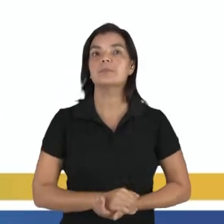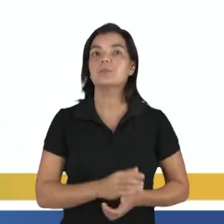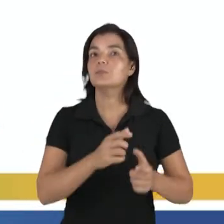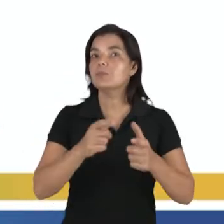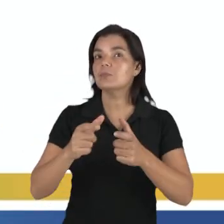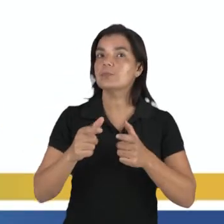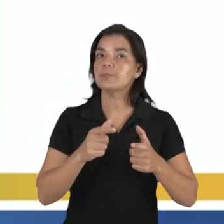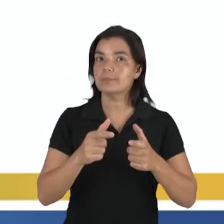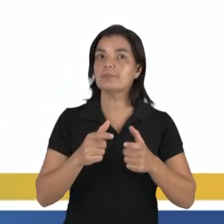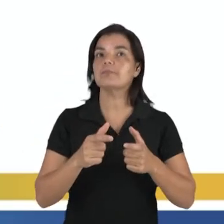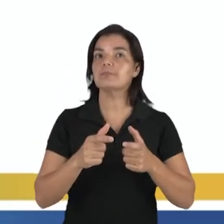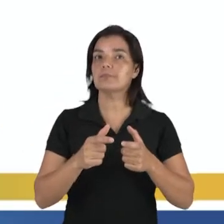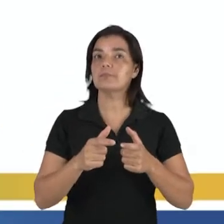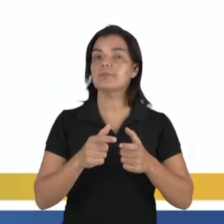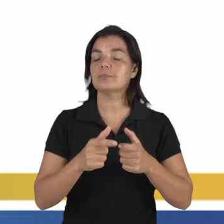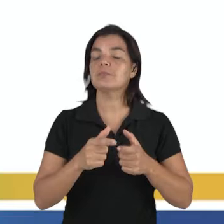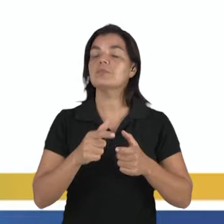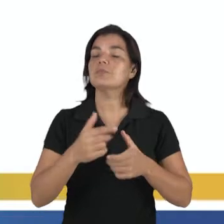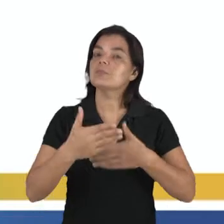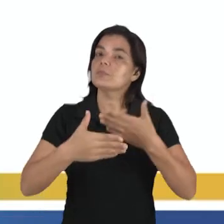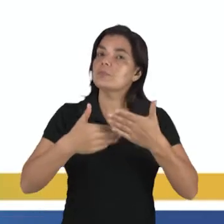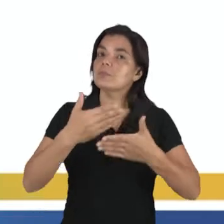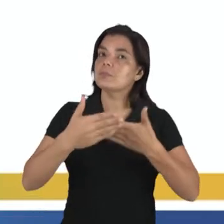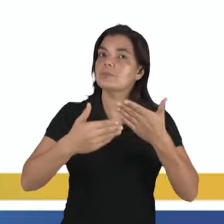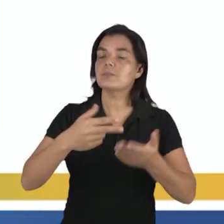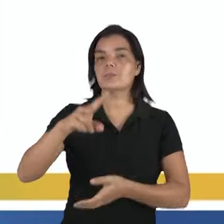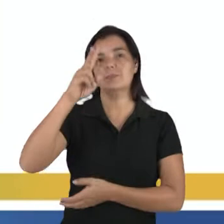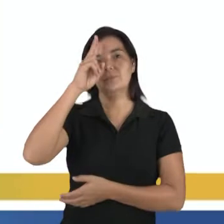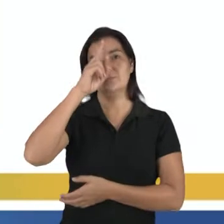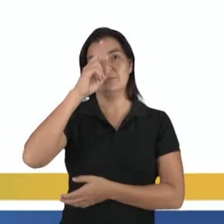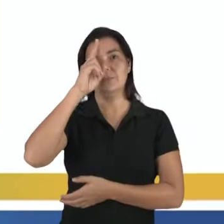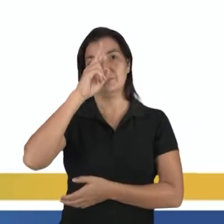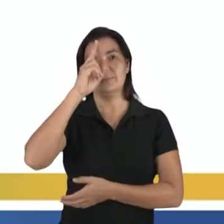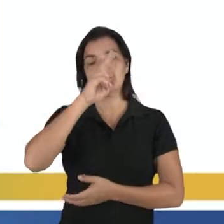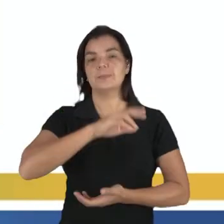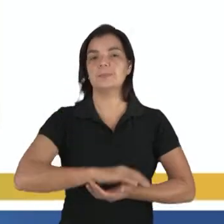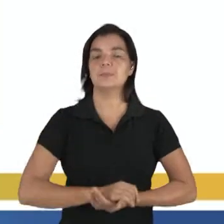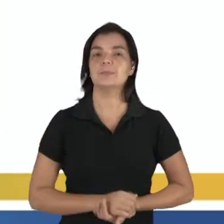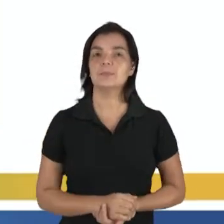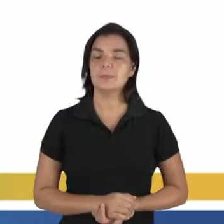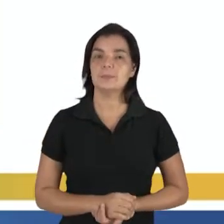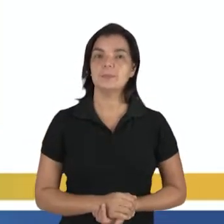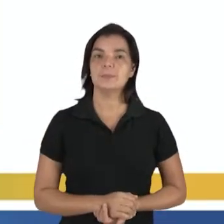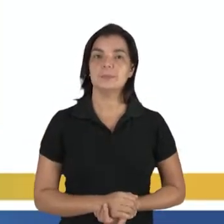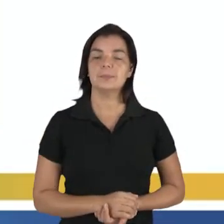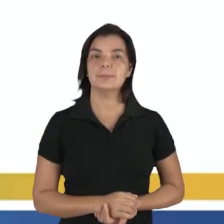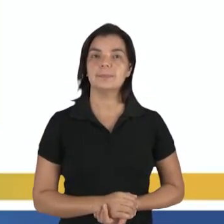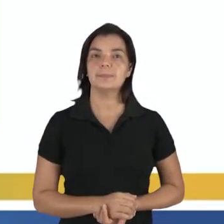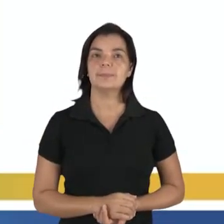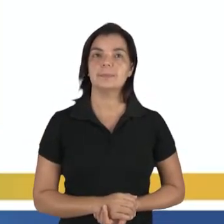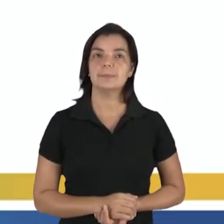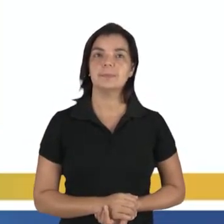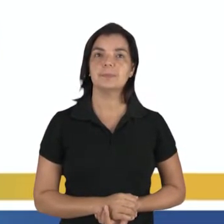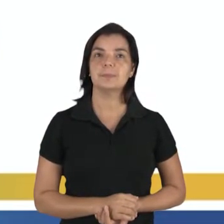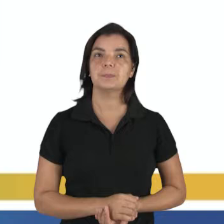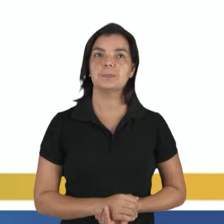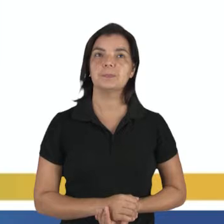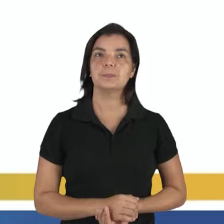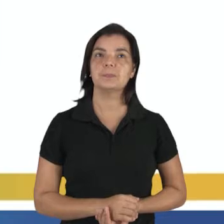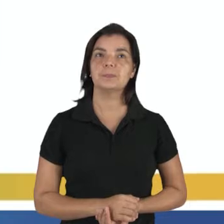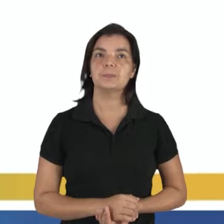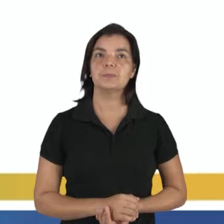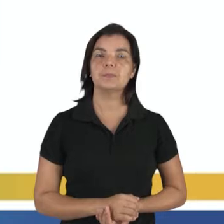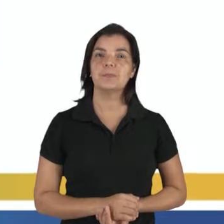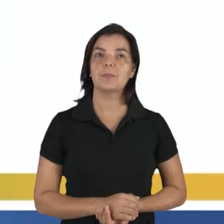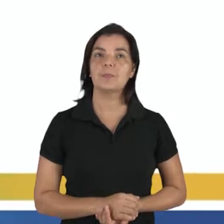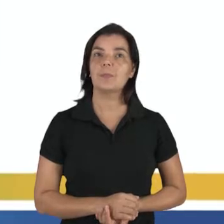inserida. Espaço, determina o local ou locais onde se desenvolve a história.